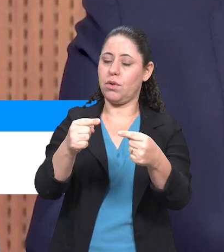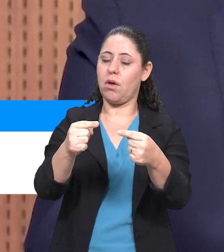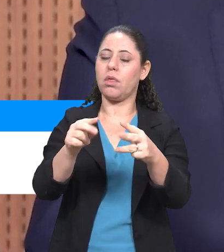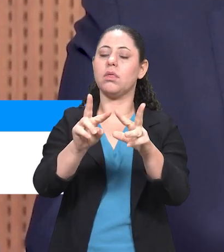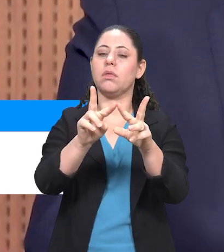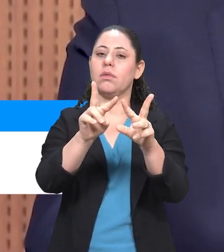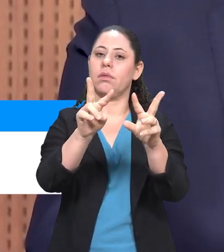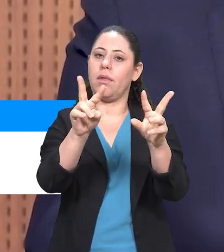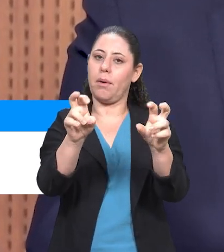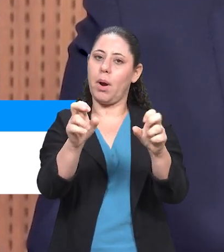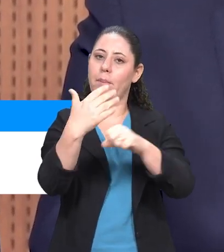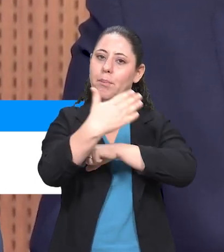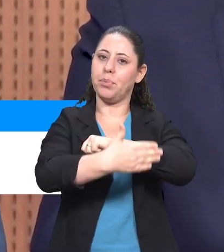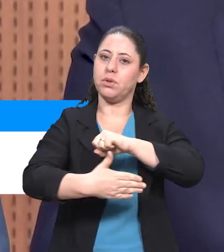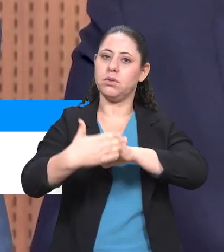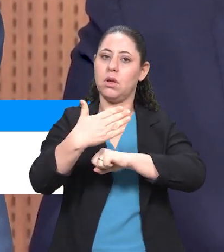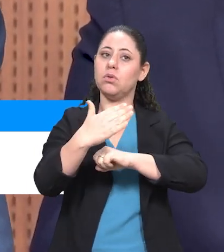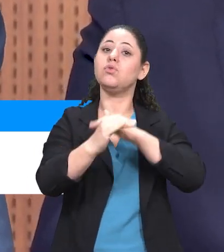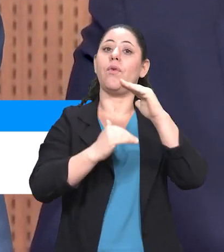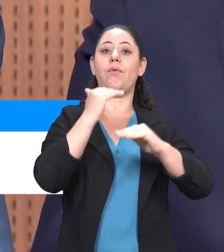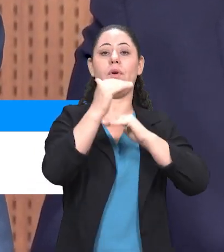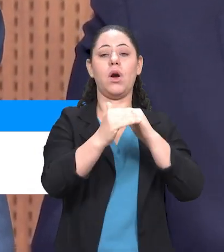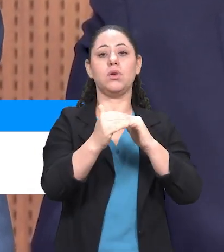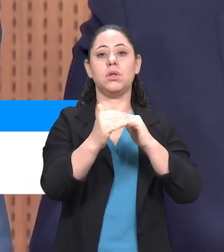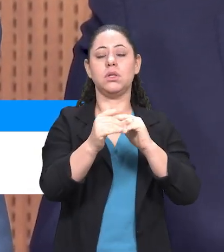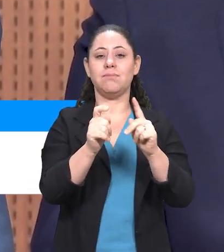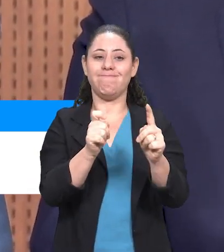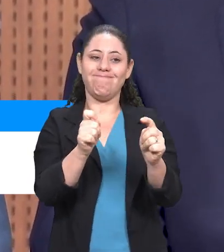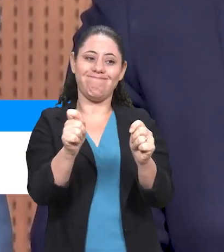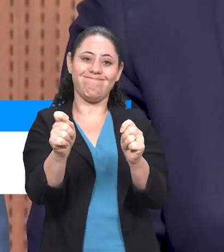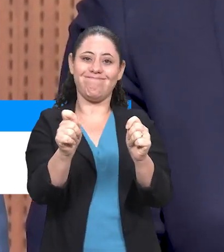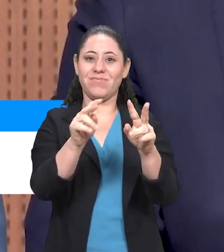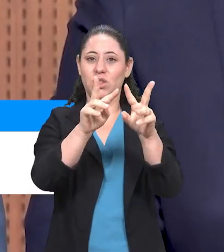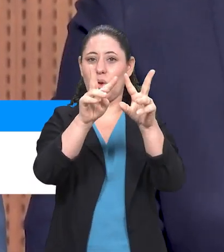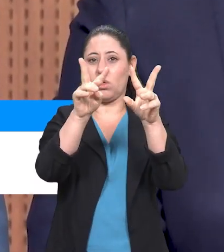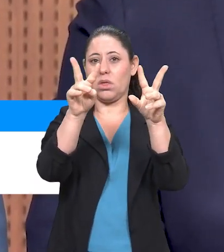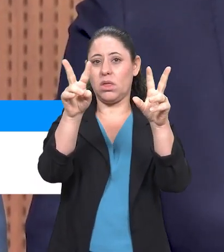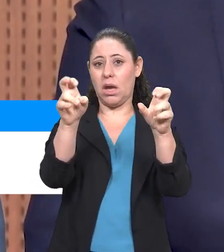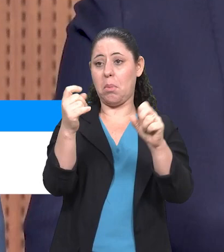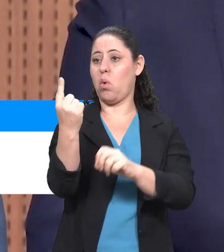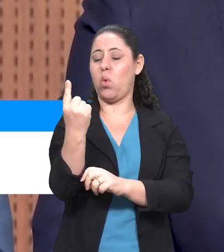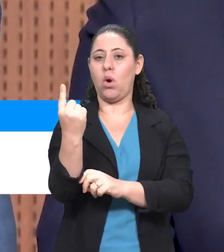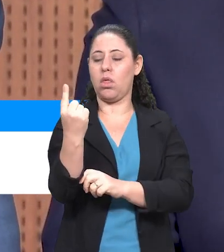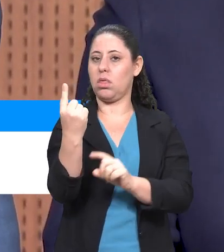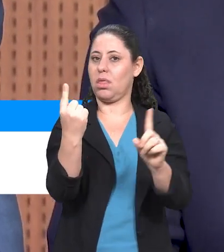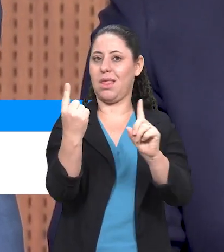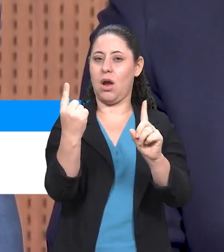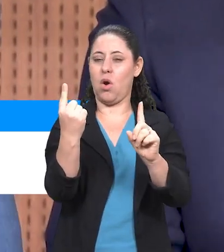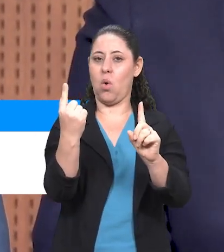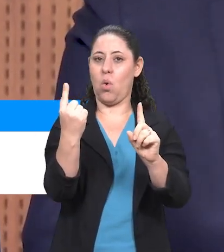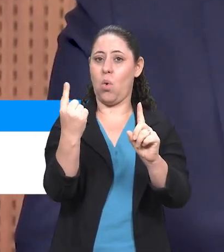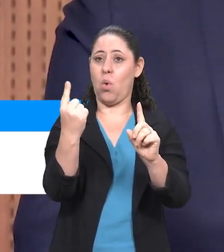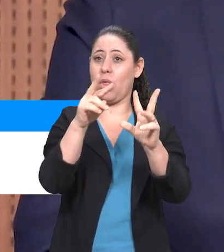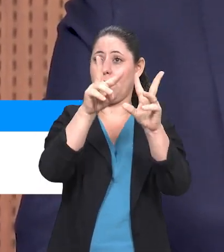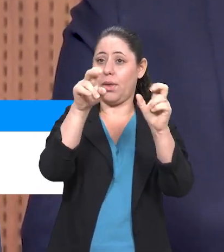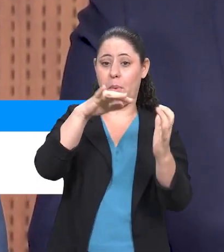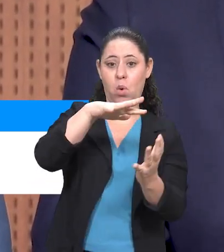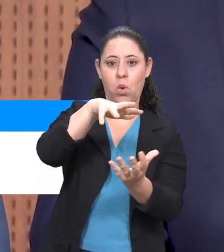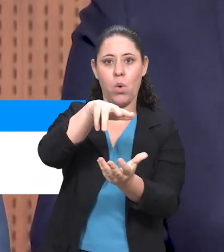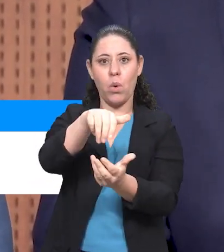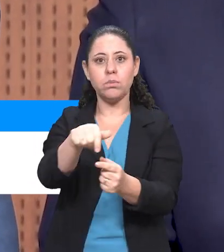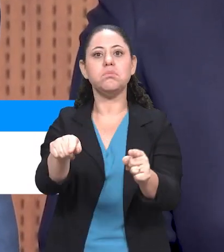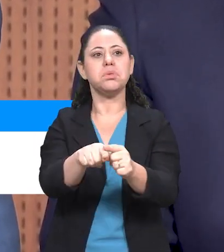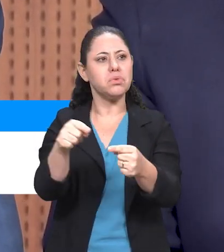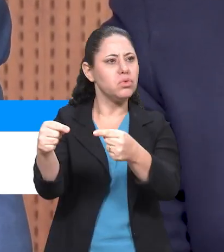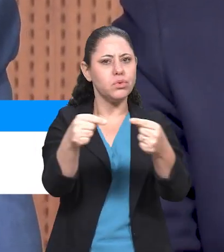que proteção e desenvolvimento que não é um tema eh individual é um tema mundial e a gente